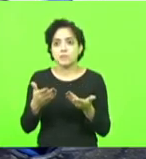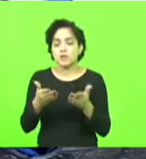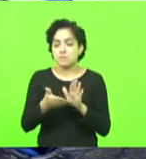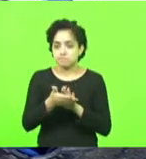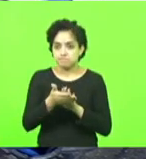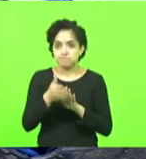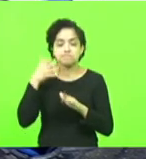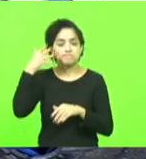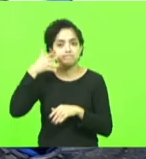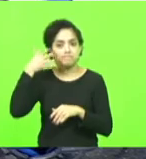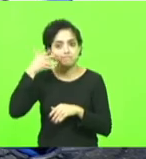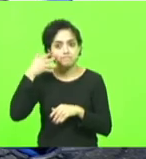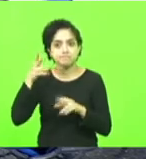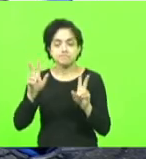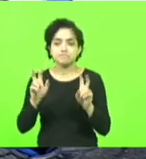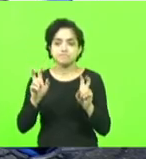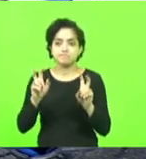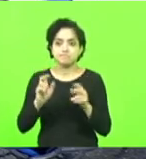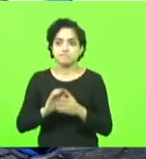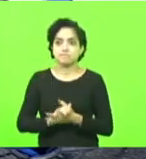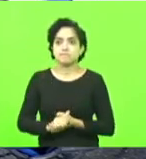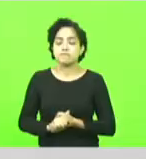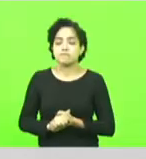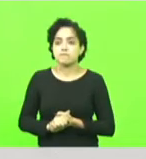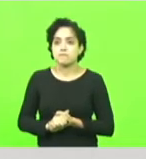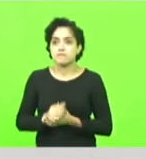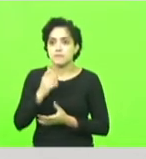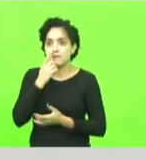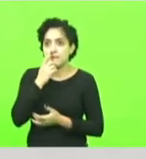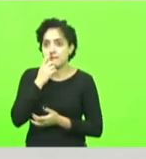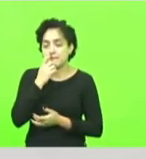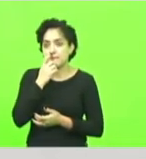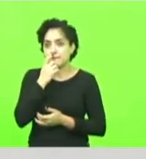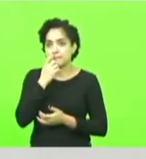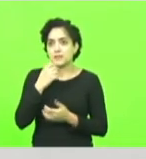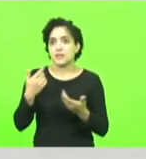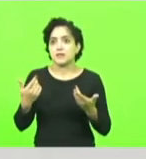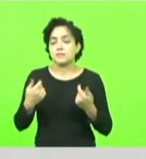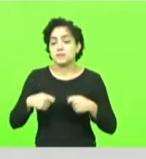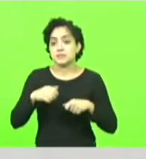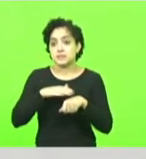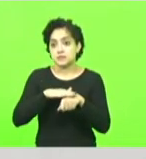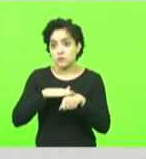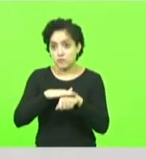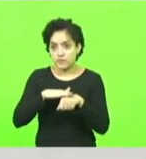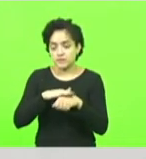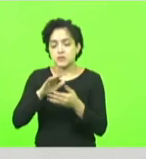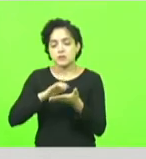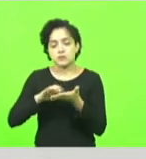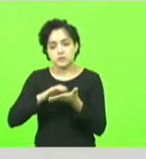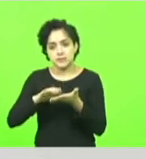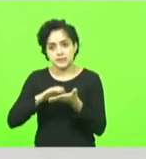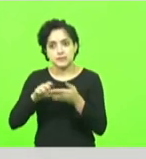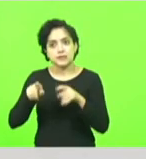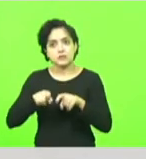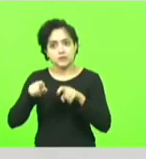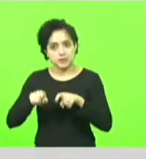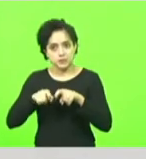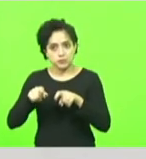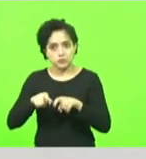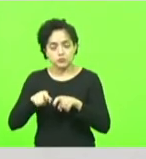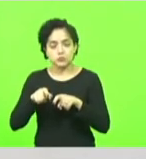e conte sempre com essa deputada. É, nós vamos ter que, inclusive, conversar com o secretário da Agricultura, o Altair Silva, que conhece bem a